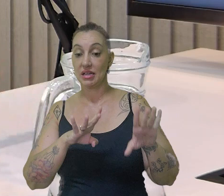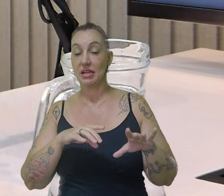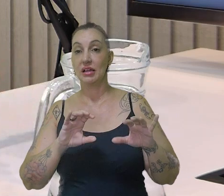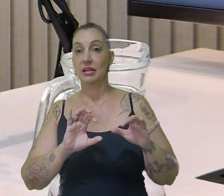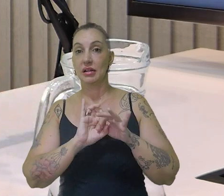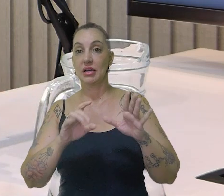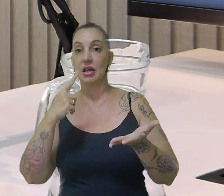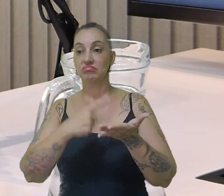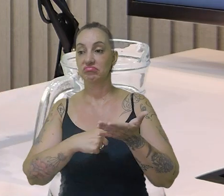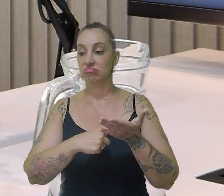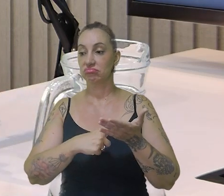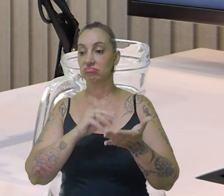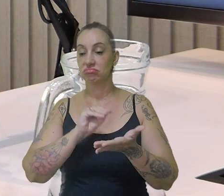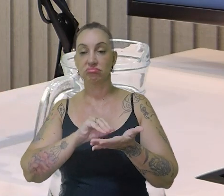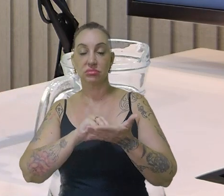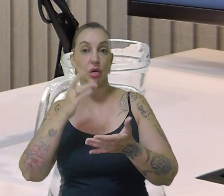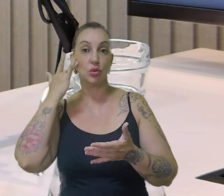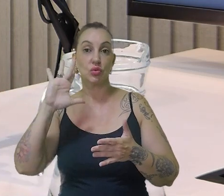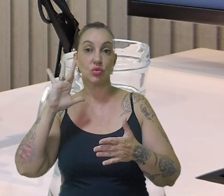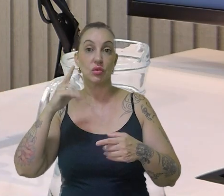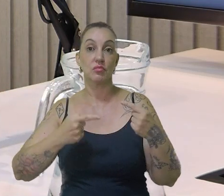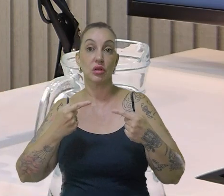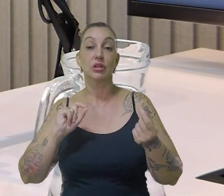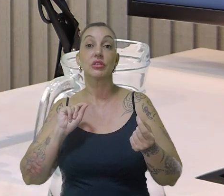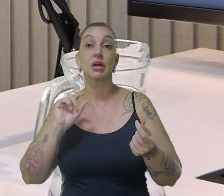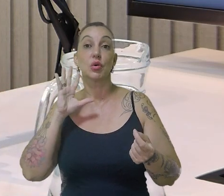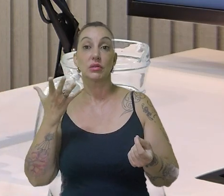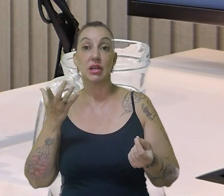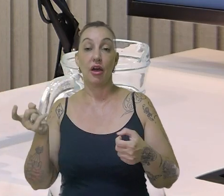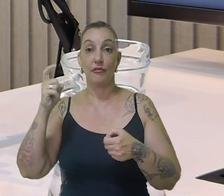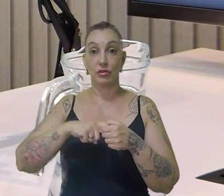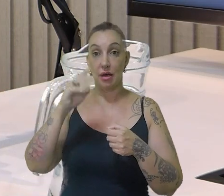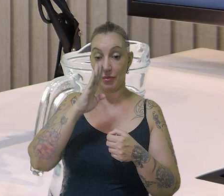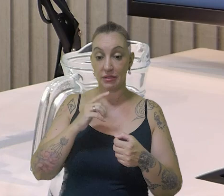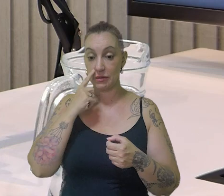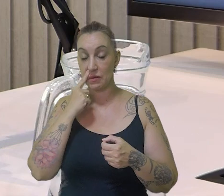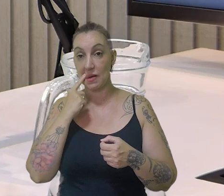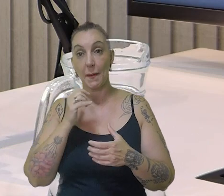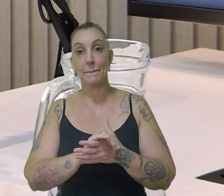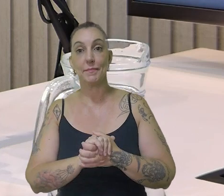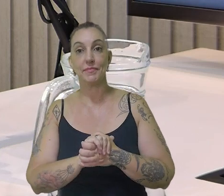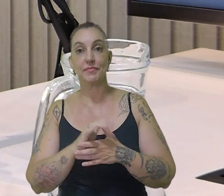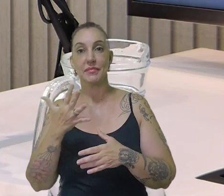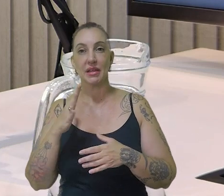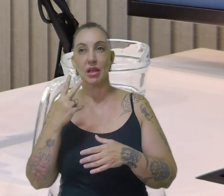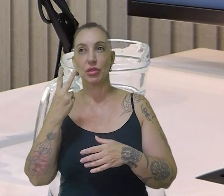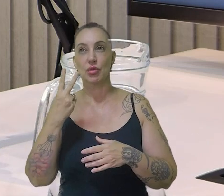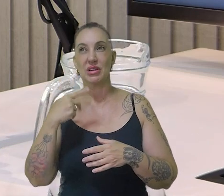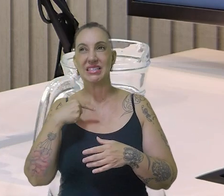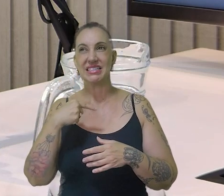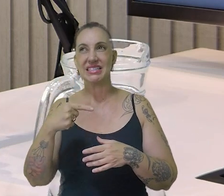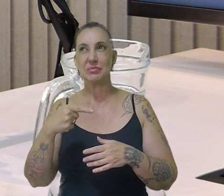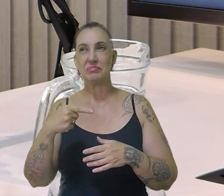compromissos pendentes e depois eu não sabia muito bem politicamente o que eu ia encontrar quando voltasse sabe que era mais ou menos uma um as duas semanas e